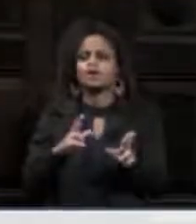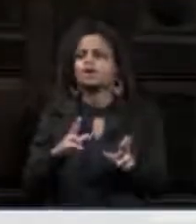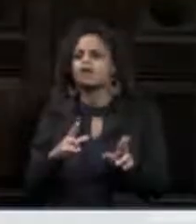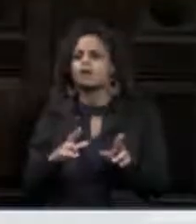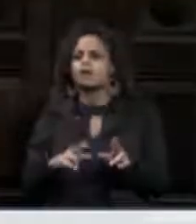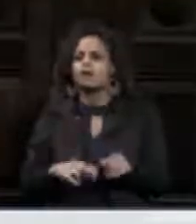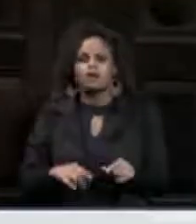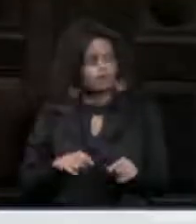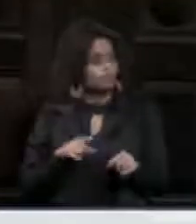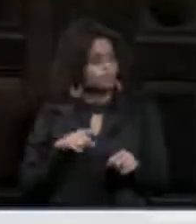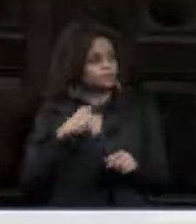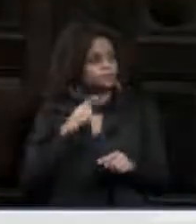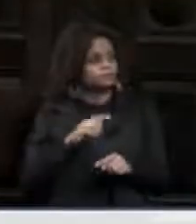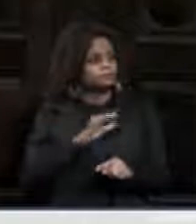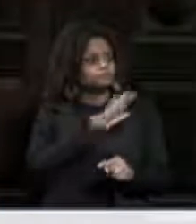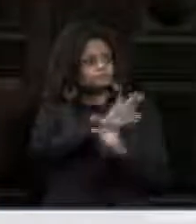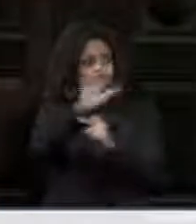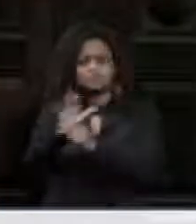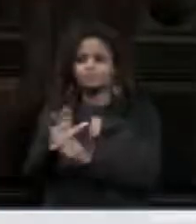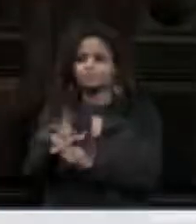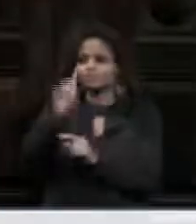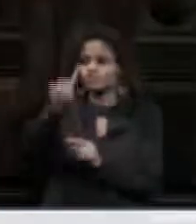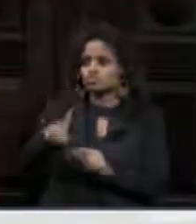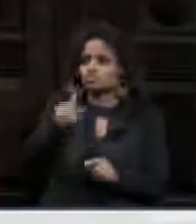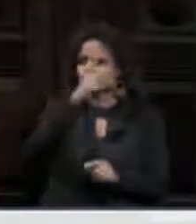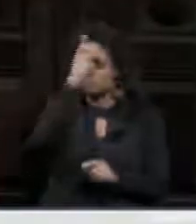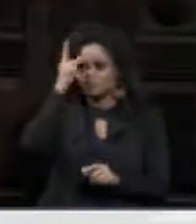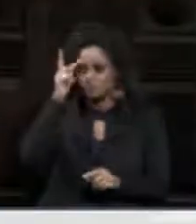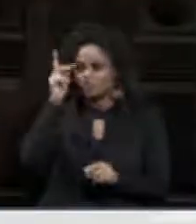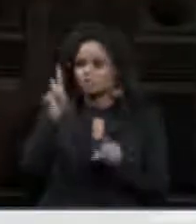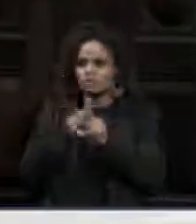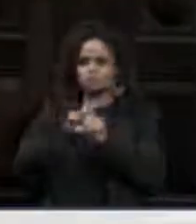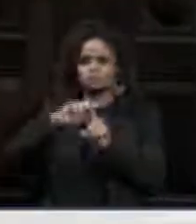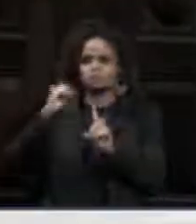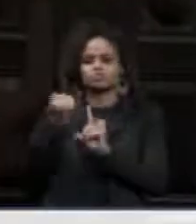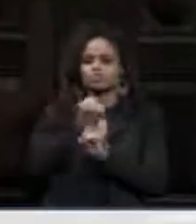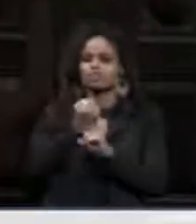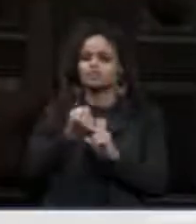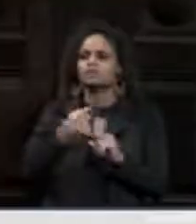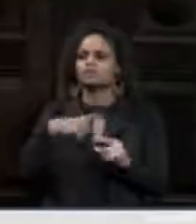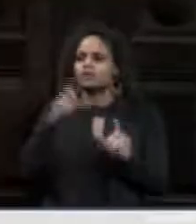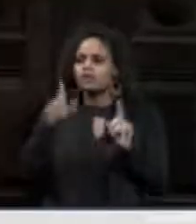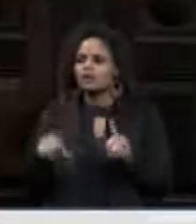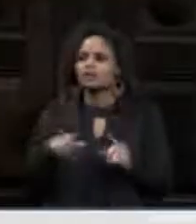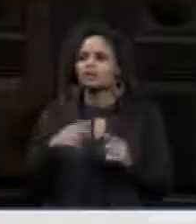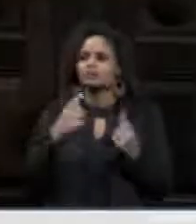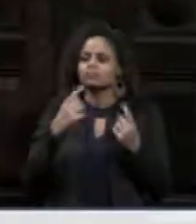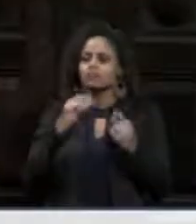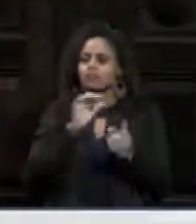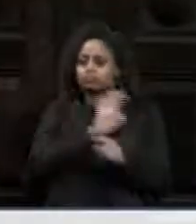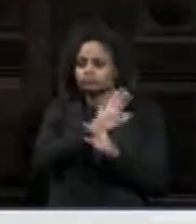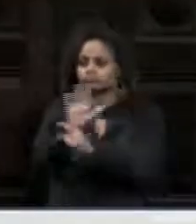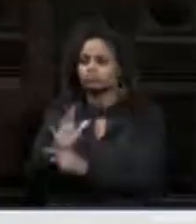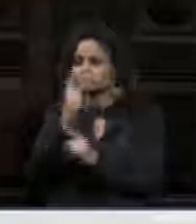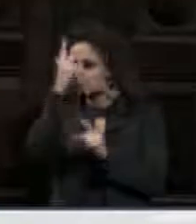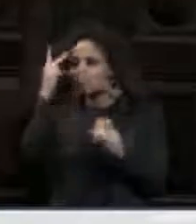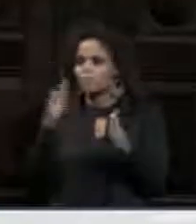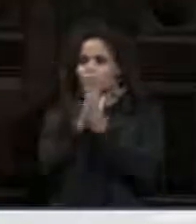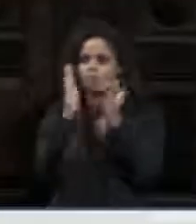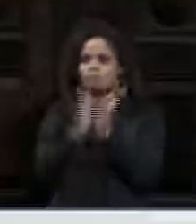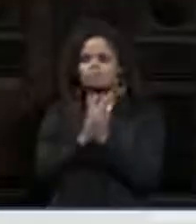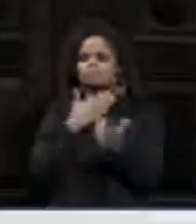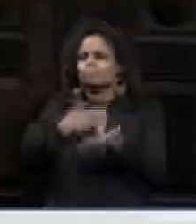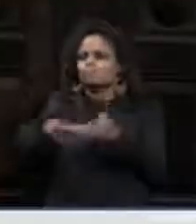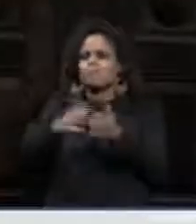gigantismo, que é a defesa da dignidade humana, que é a defesa do social, que é a defesa dos mais pobres. Não me importo com a